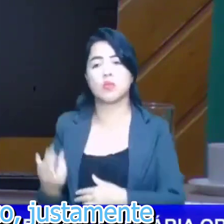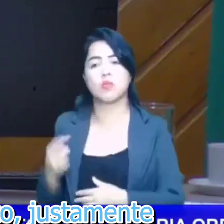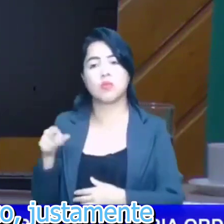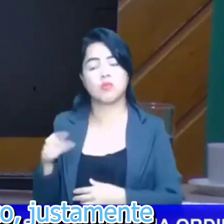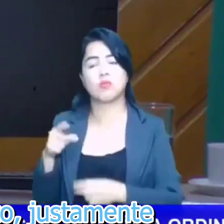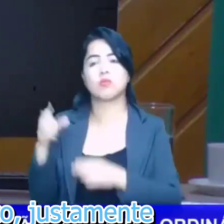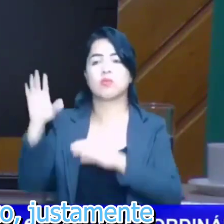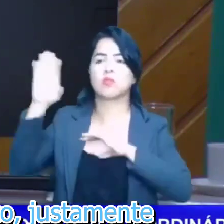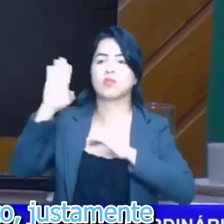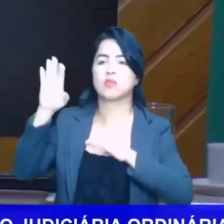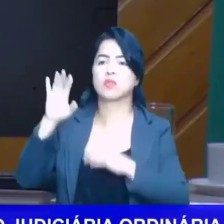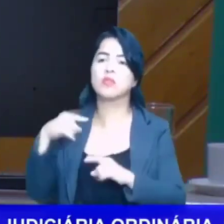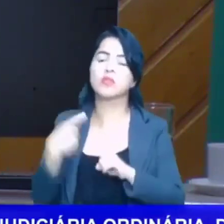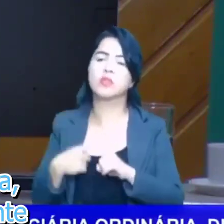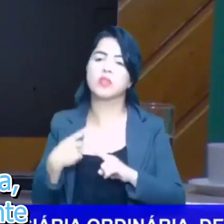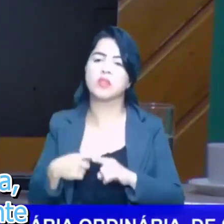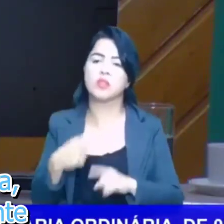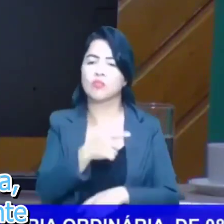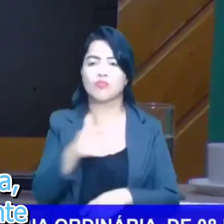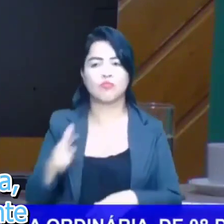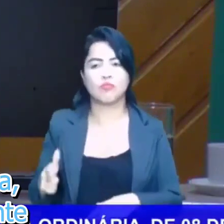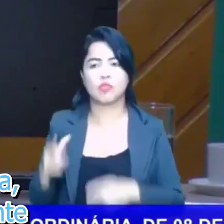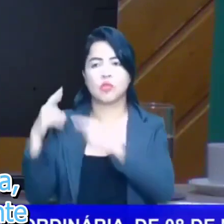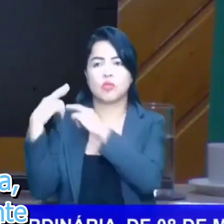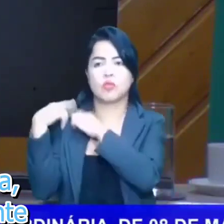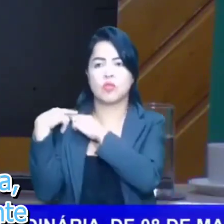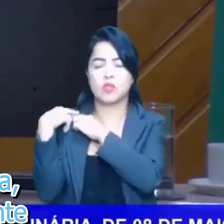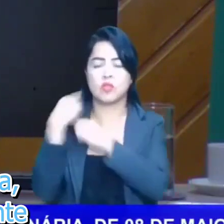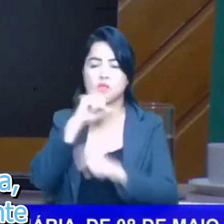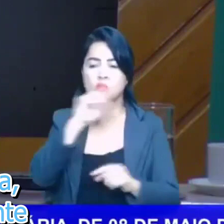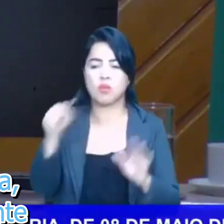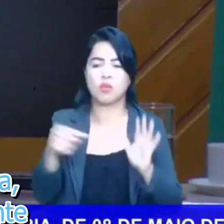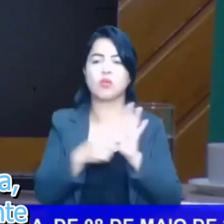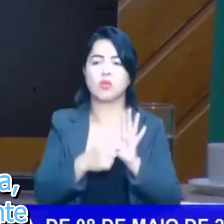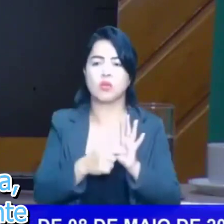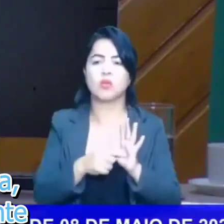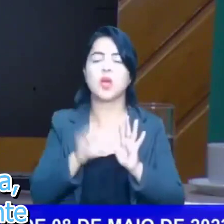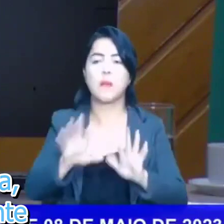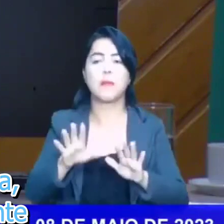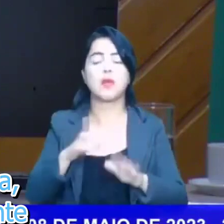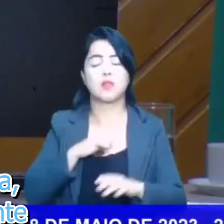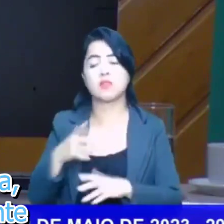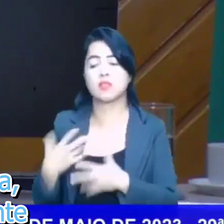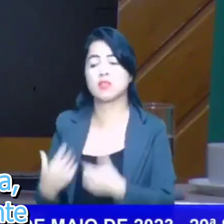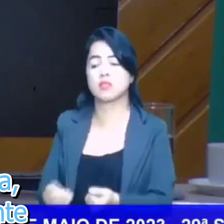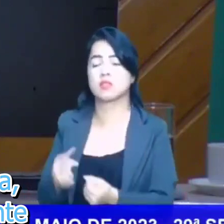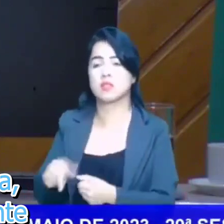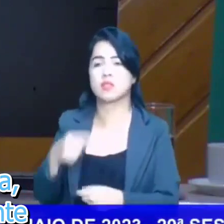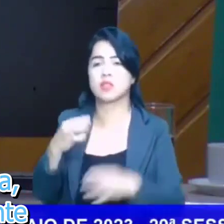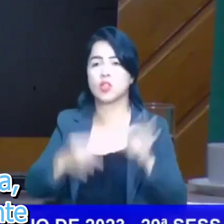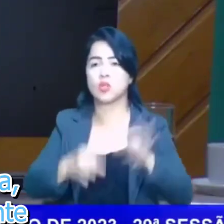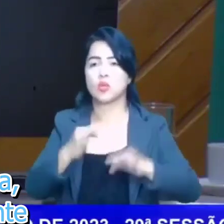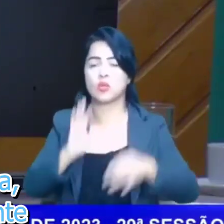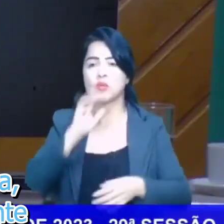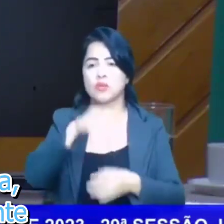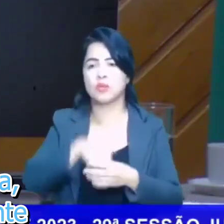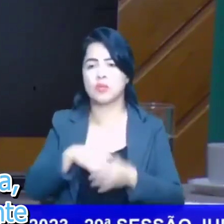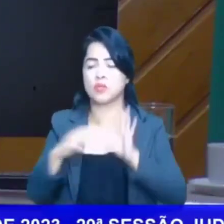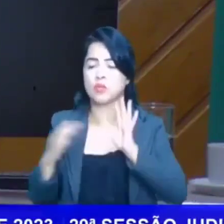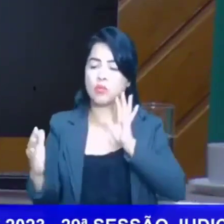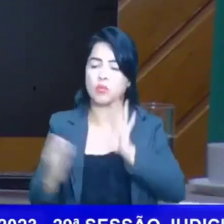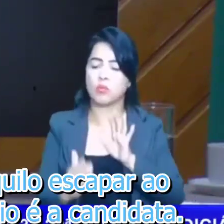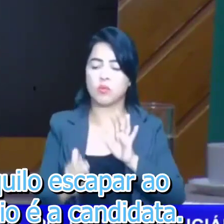candidato. Justamente para que não haja uma responsabilidade objetiva, mas que se permita que a Justiça Eleitoral enfrente